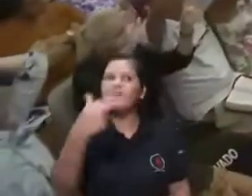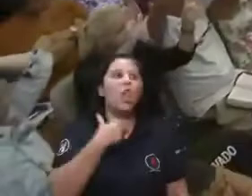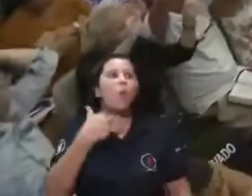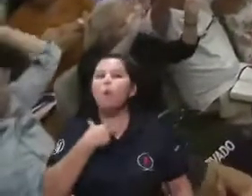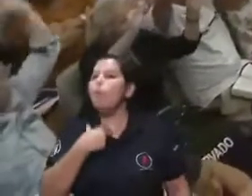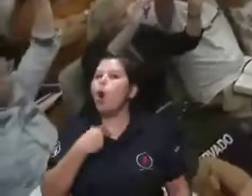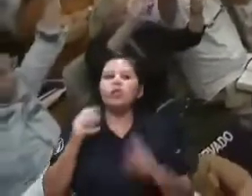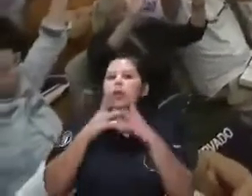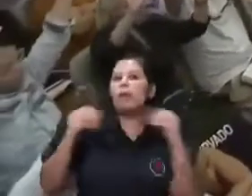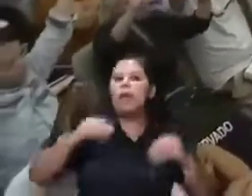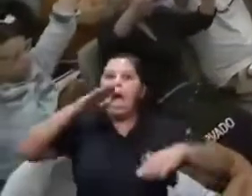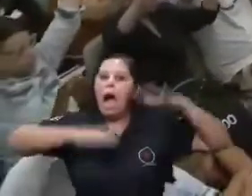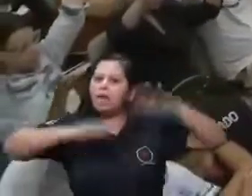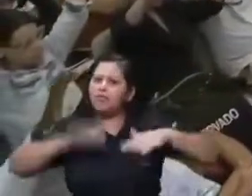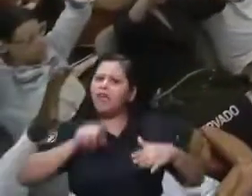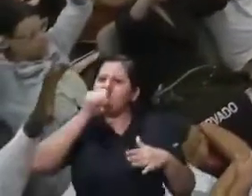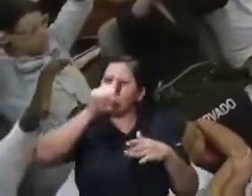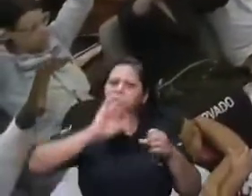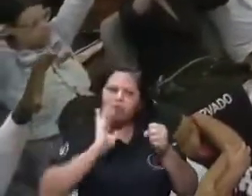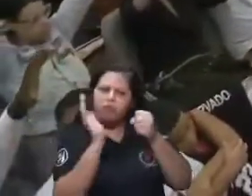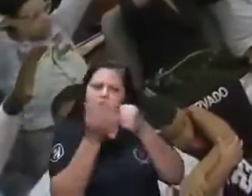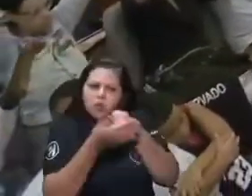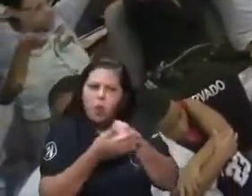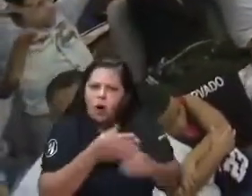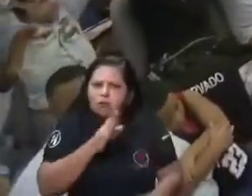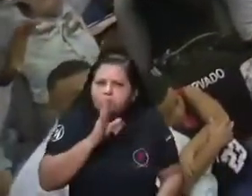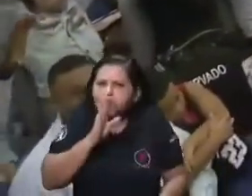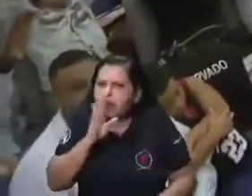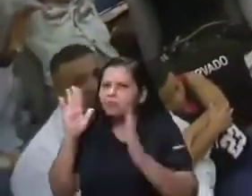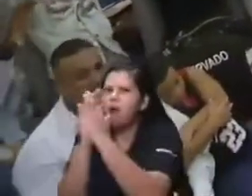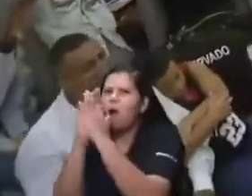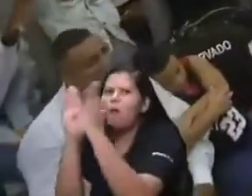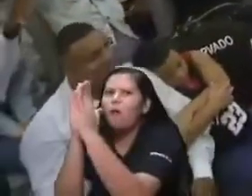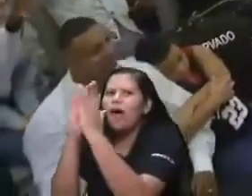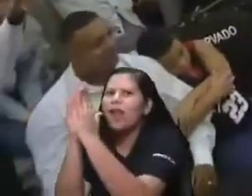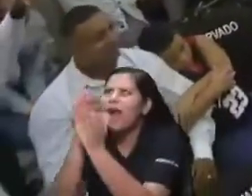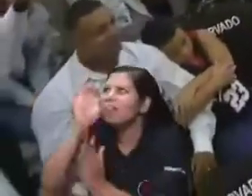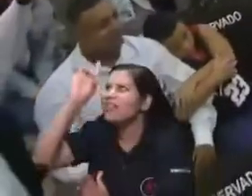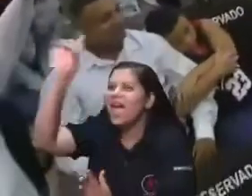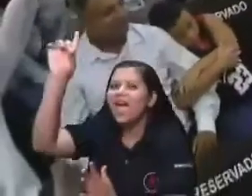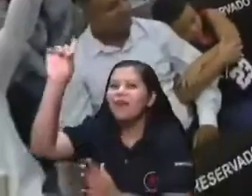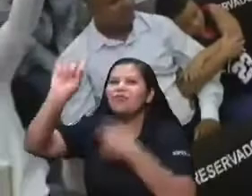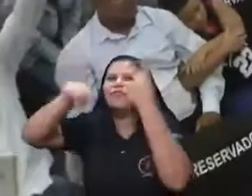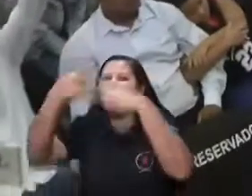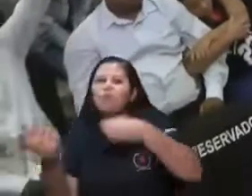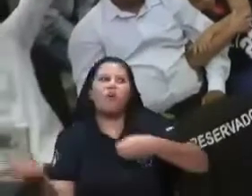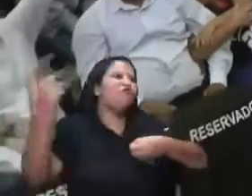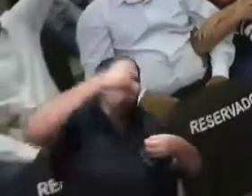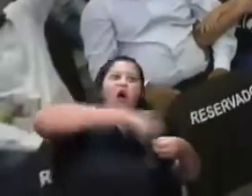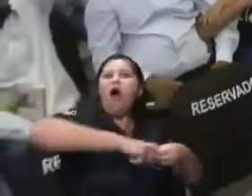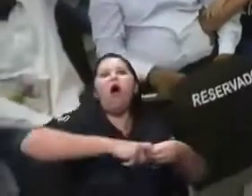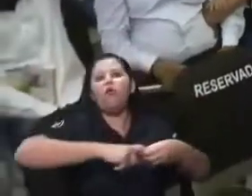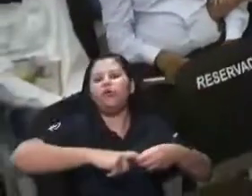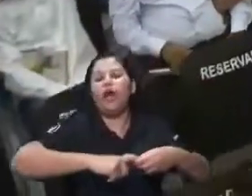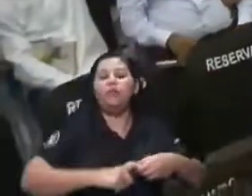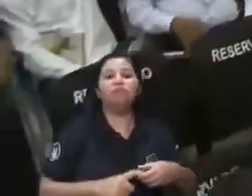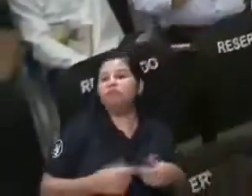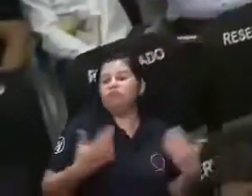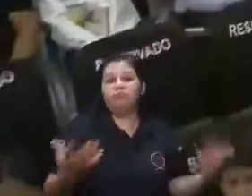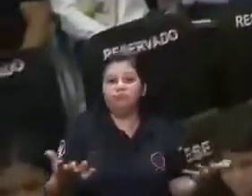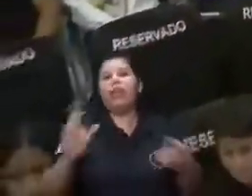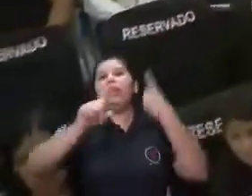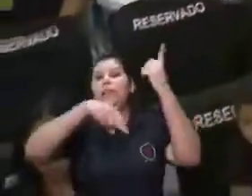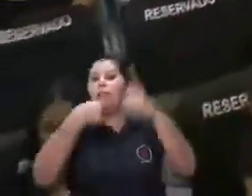pegar o tumim, Urim. Para pegar o tumim, Urim. Daqui a pouco ele volta aonde ele estava, no meio